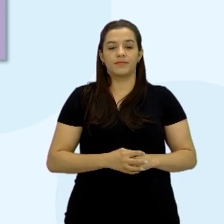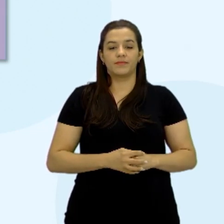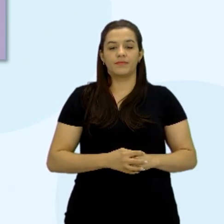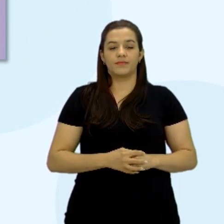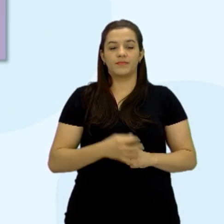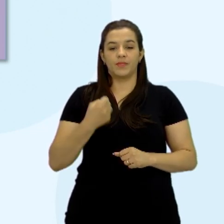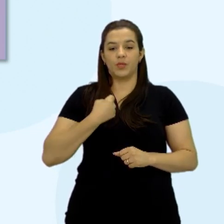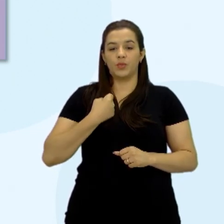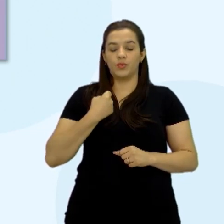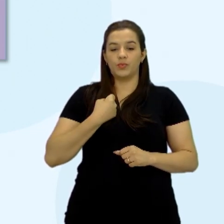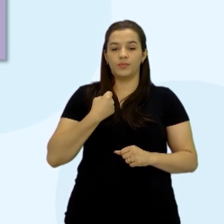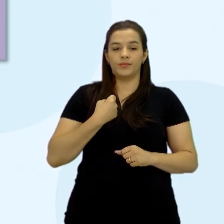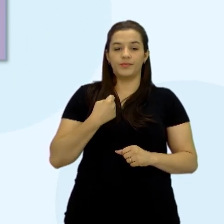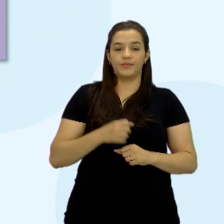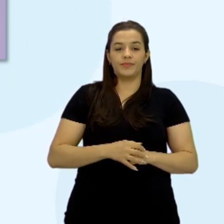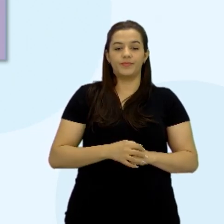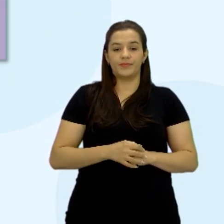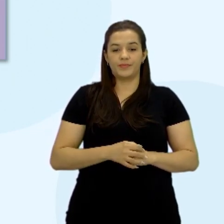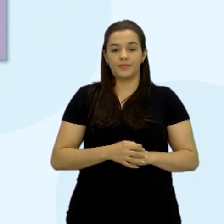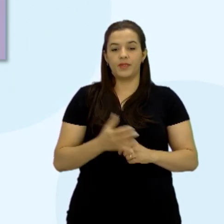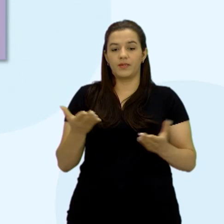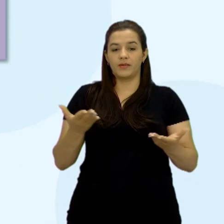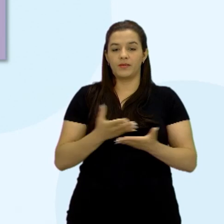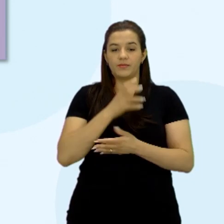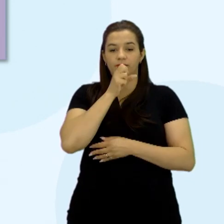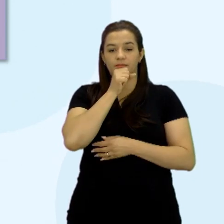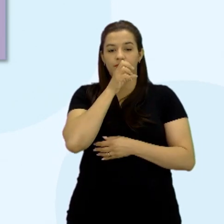Olha que bacana isso daqui, ó. Vou colocar de laranja, ó.